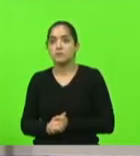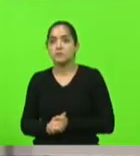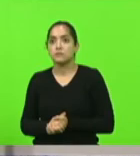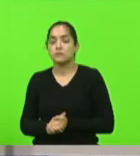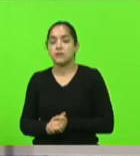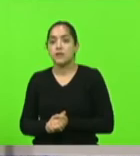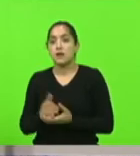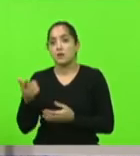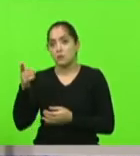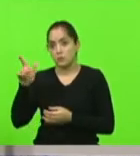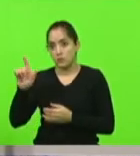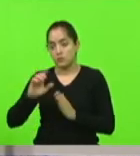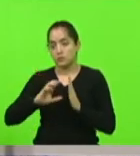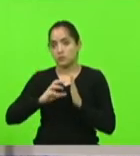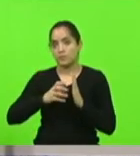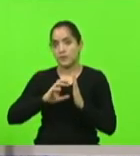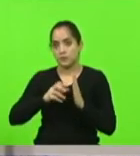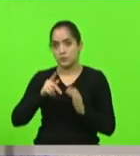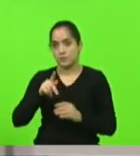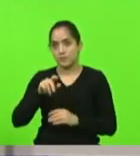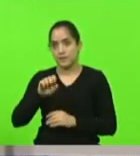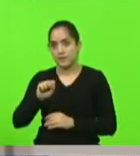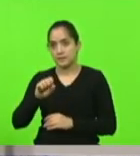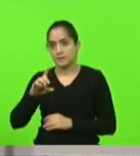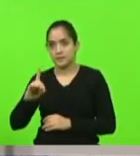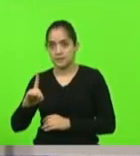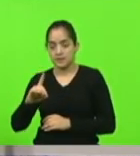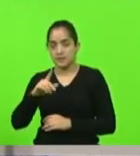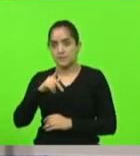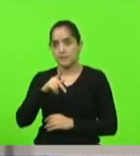próximo partido, PSD,